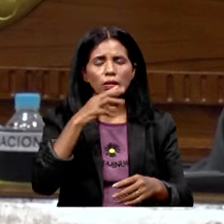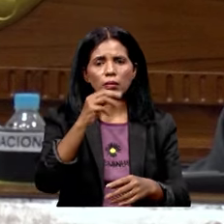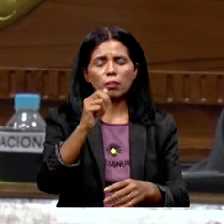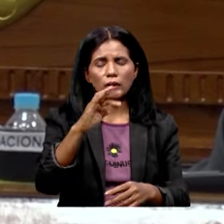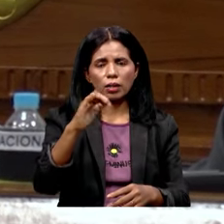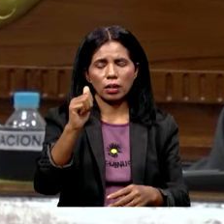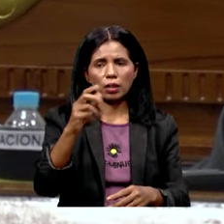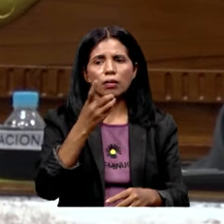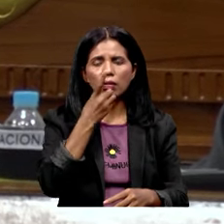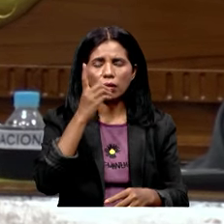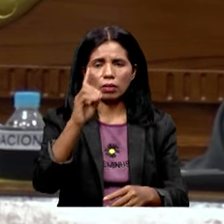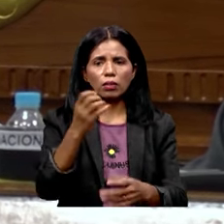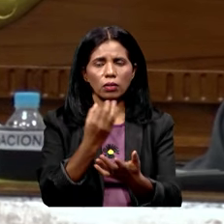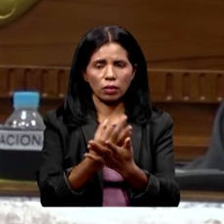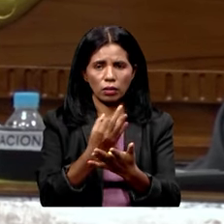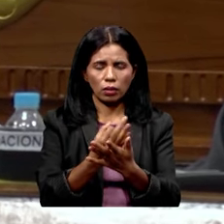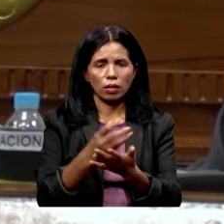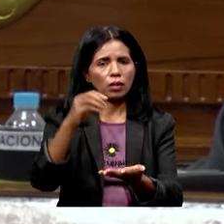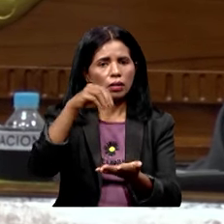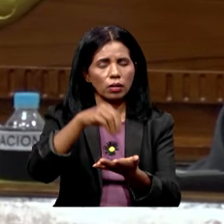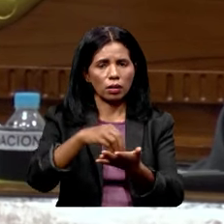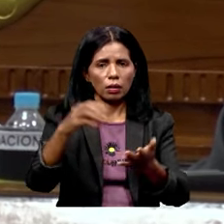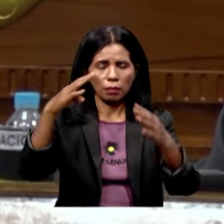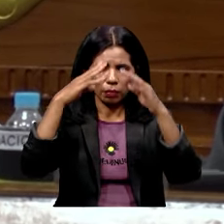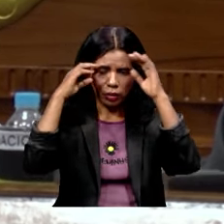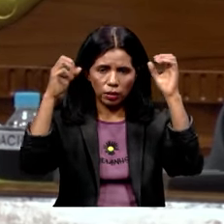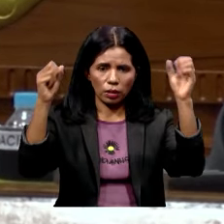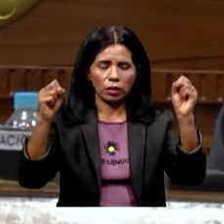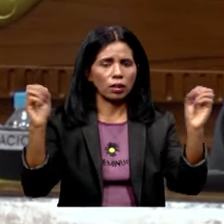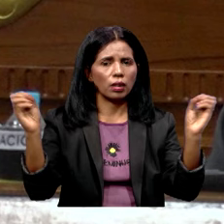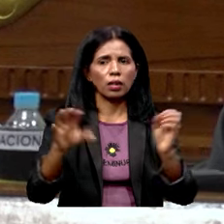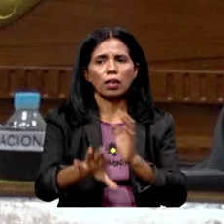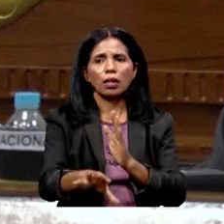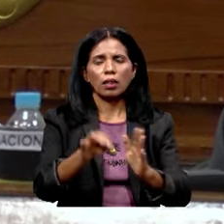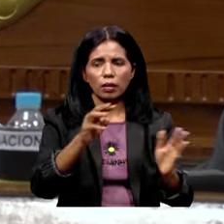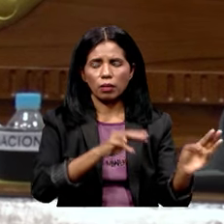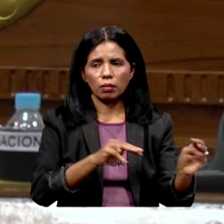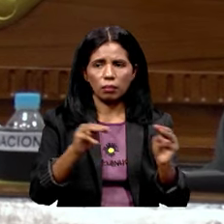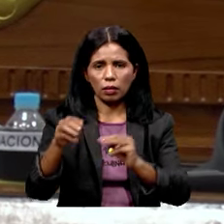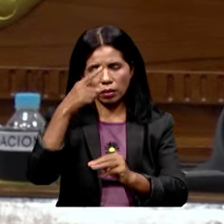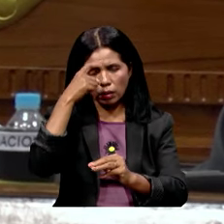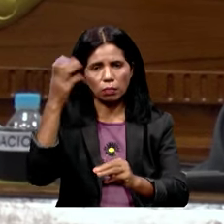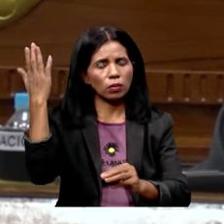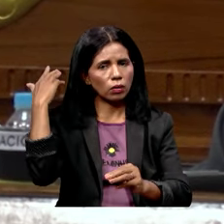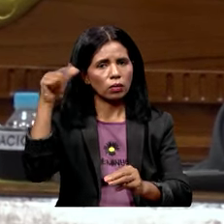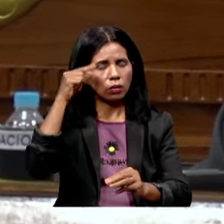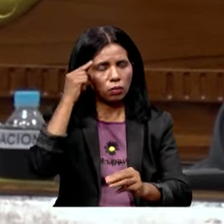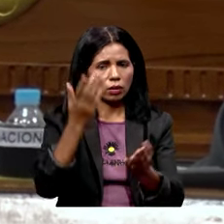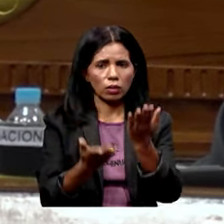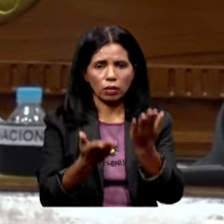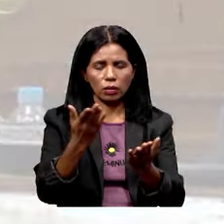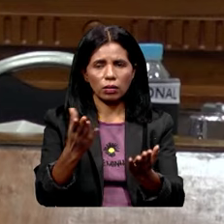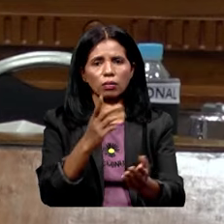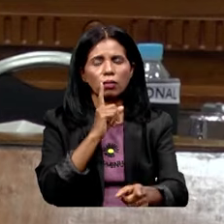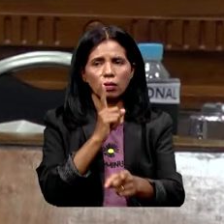Hassanami declara orçamento nebe aloca ba presidência da República né, la merece retan alteração, tamba antes né, governo tetu ona ho